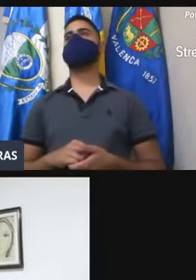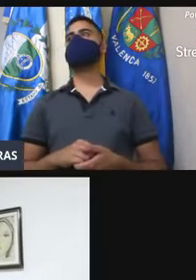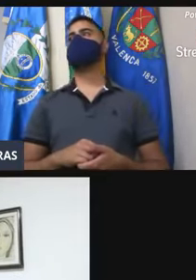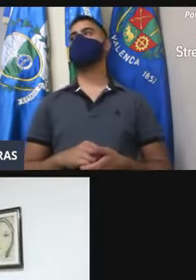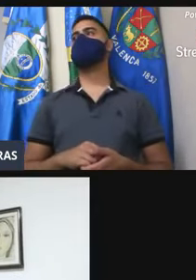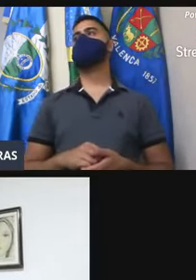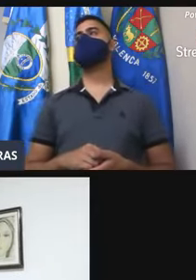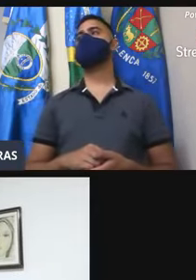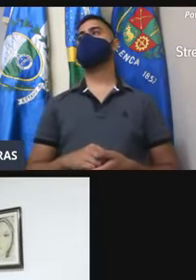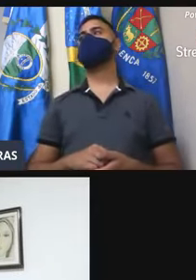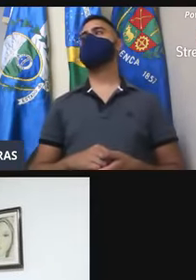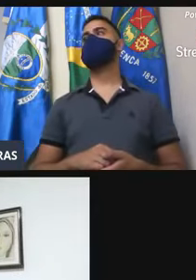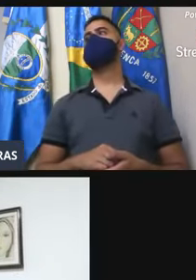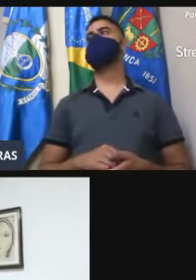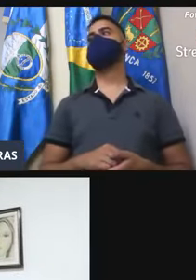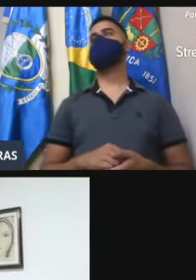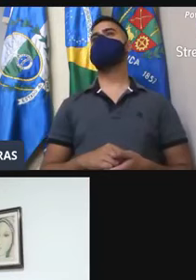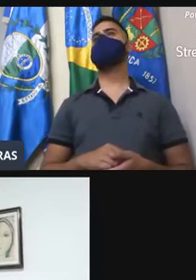Obrigado, secretário.